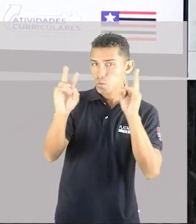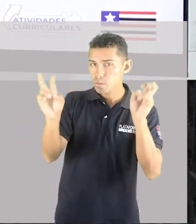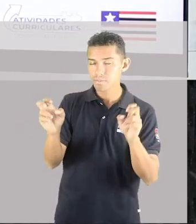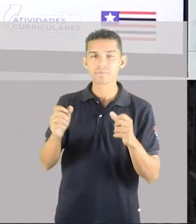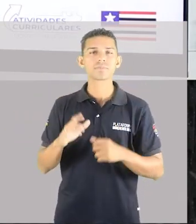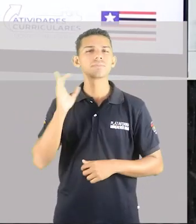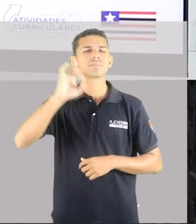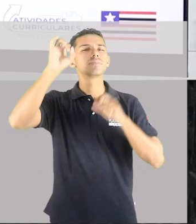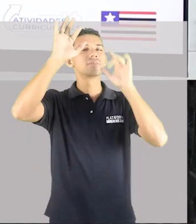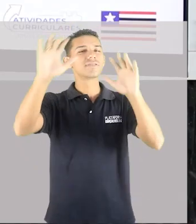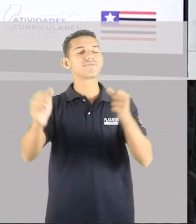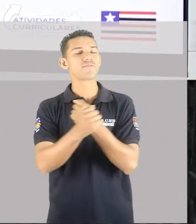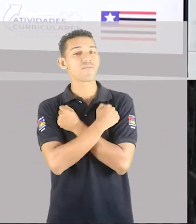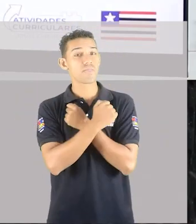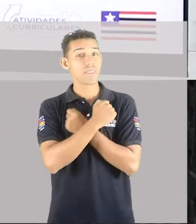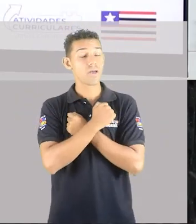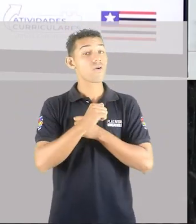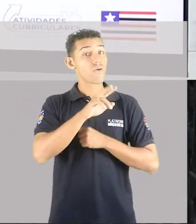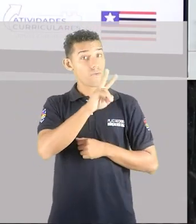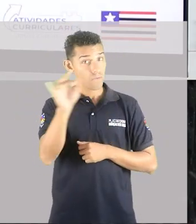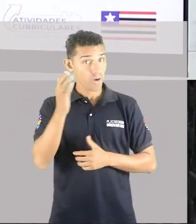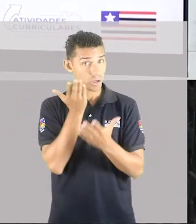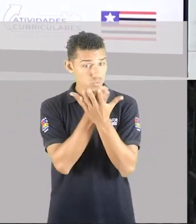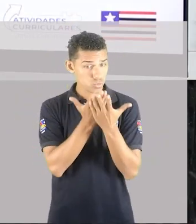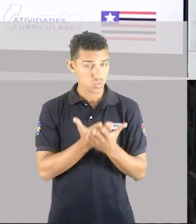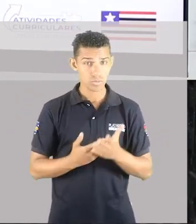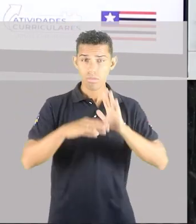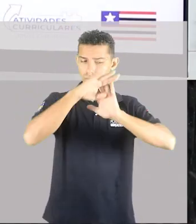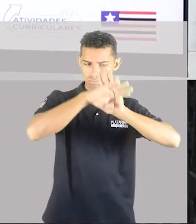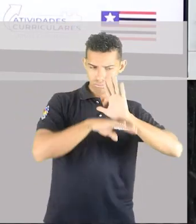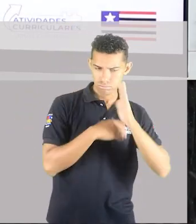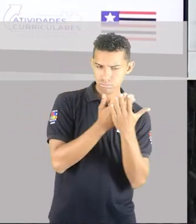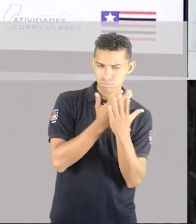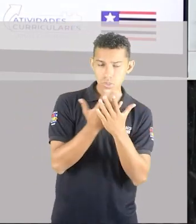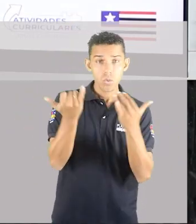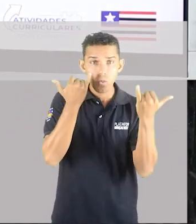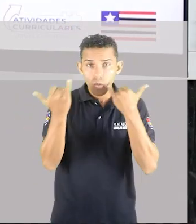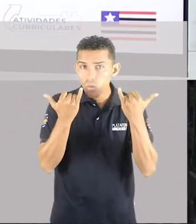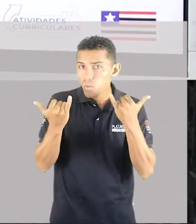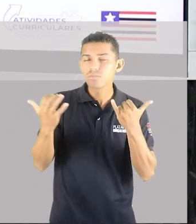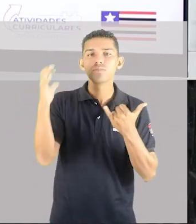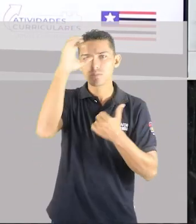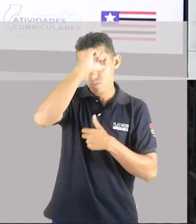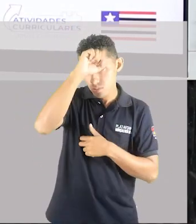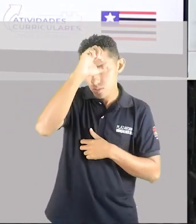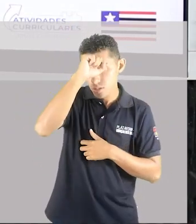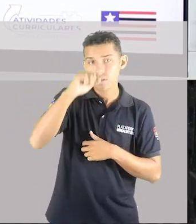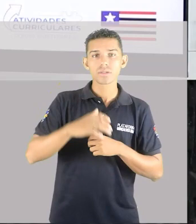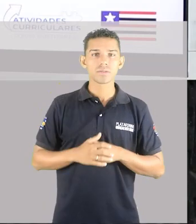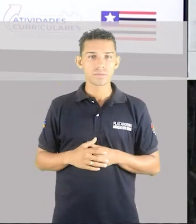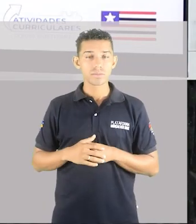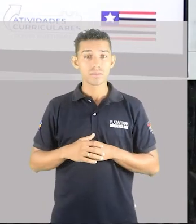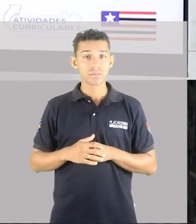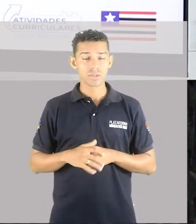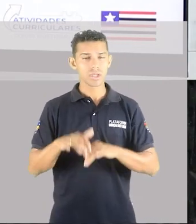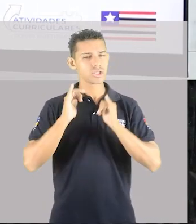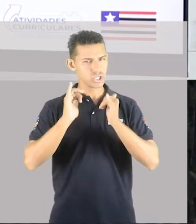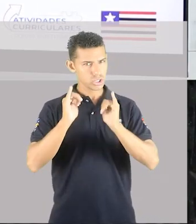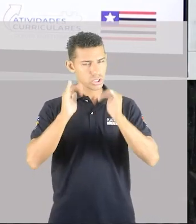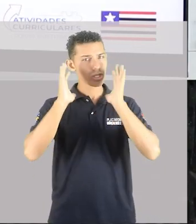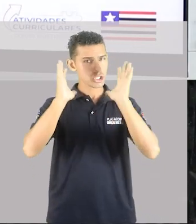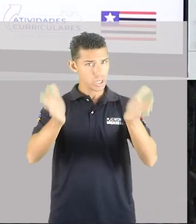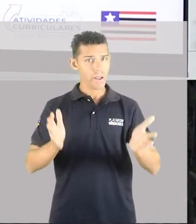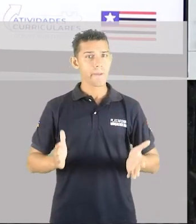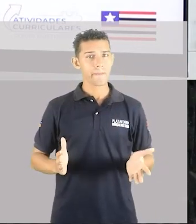abraço. Vá para o plano de estudo para que você possa receber mais informações sobre o assunto. Já me despedindo sem te falar isso, né?